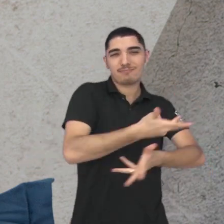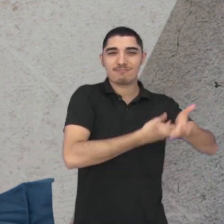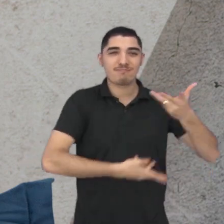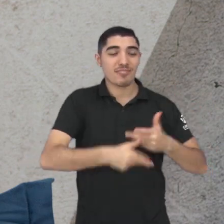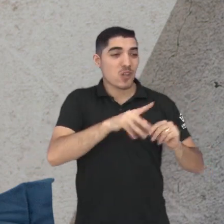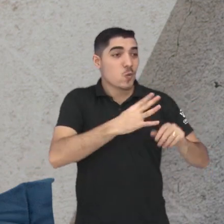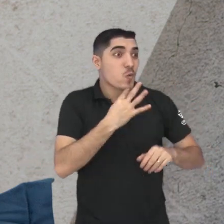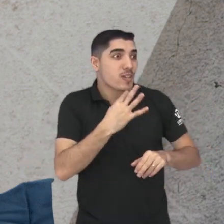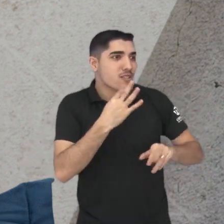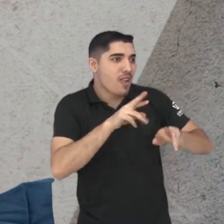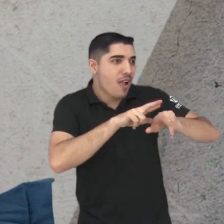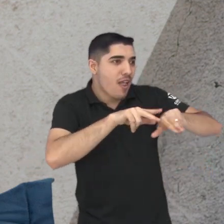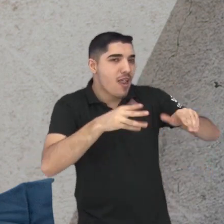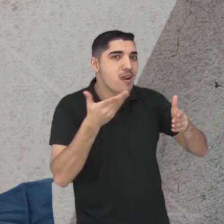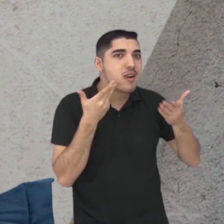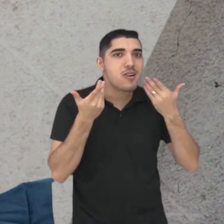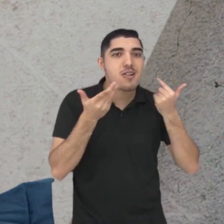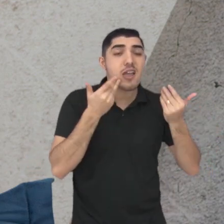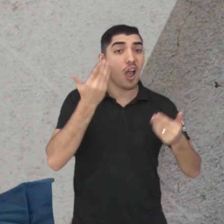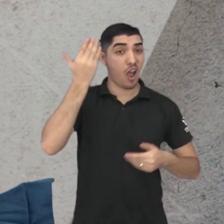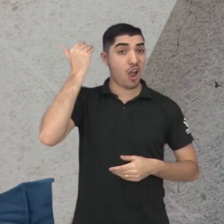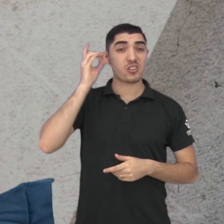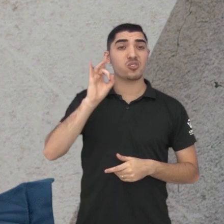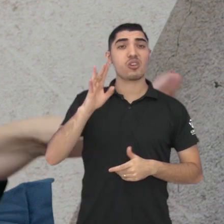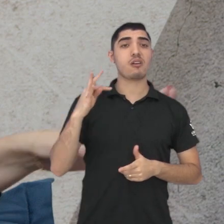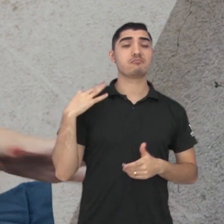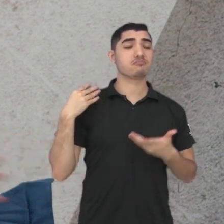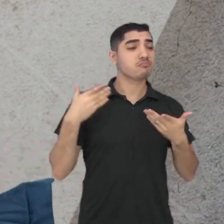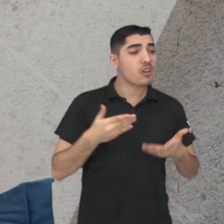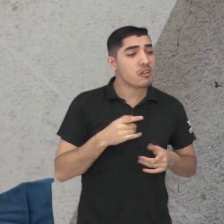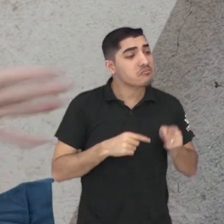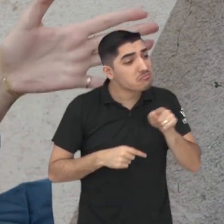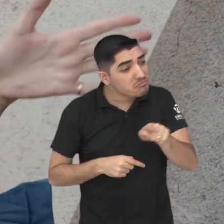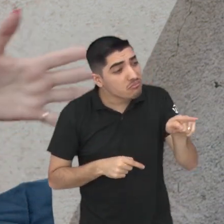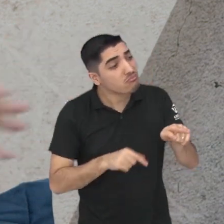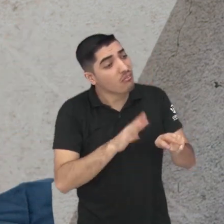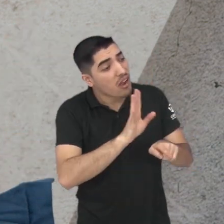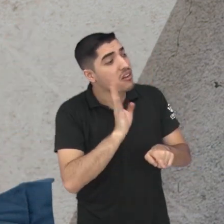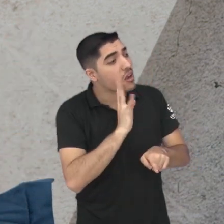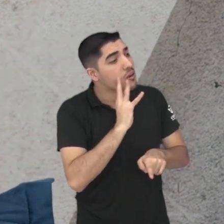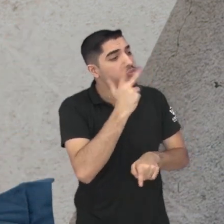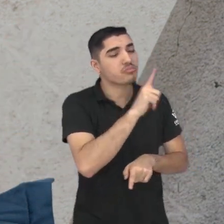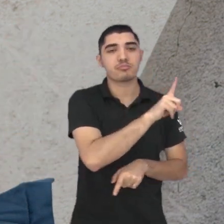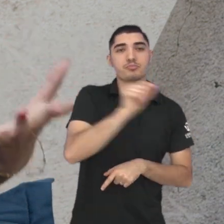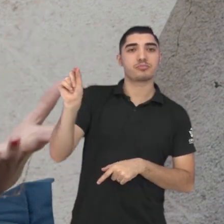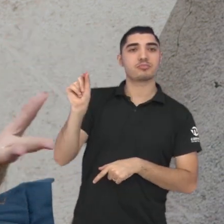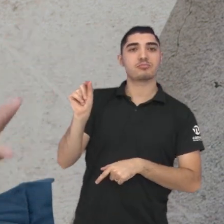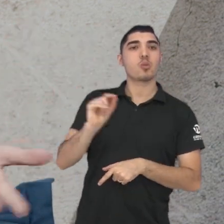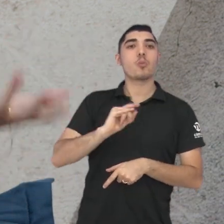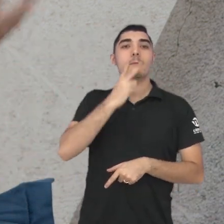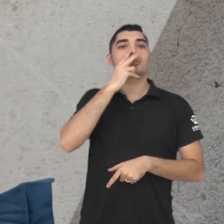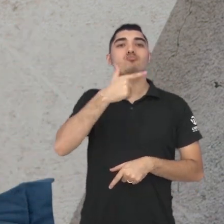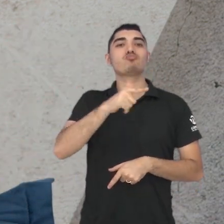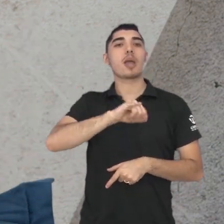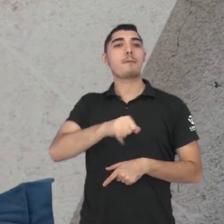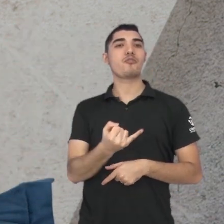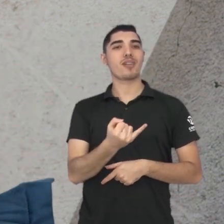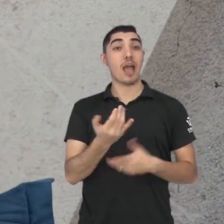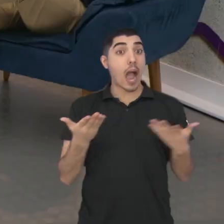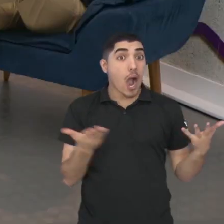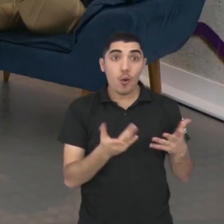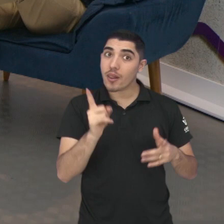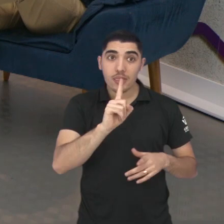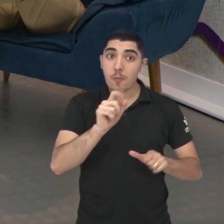integrar com a cidade. Antigamente, a gente tinha muito um turismo de passagem, né? Passava pela cidade, então não curtia realmente. Agora, as pessoas, elas